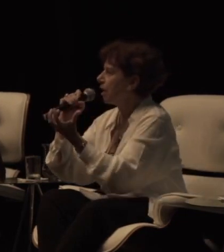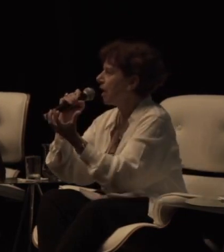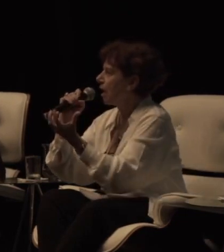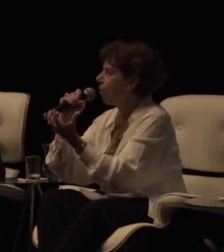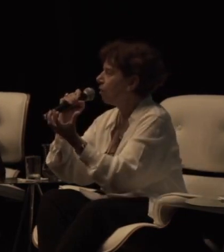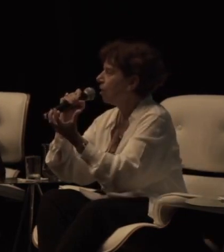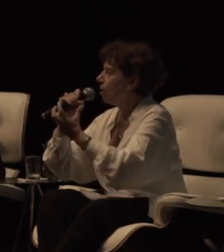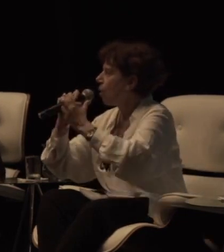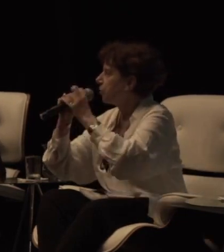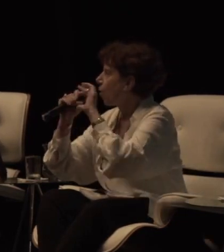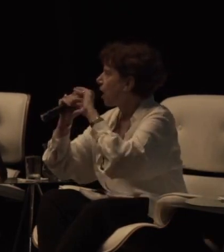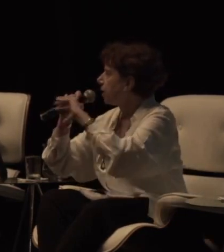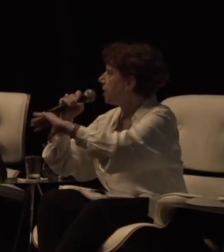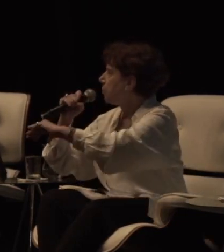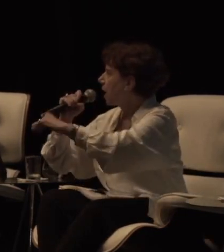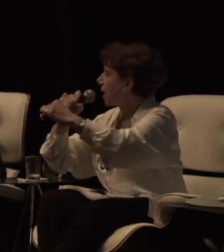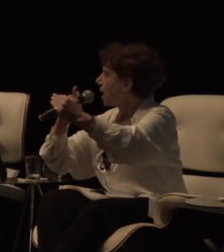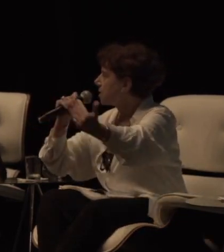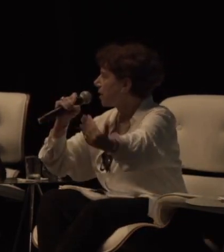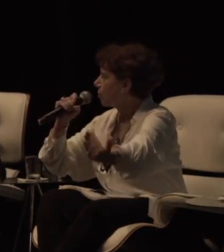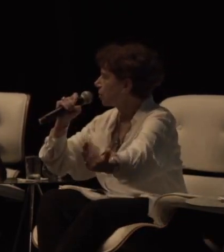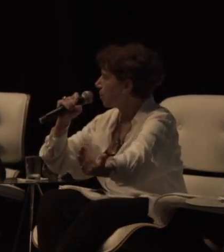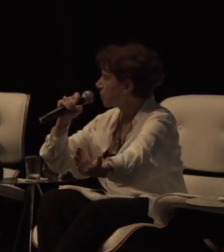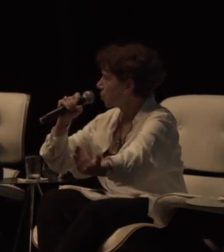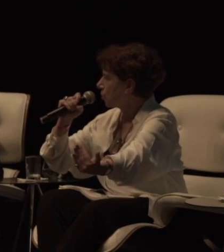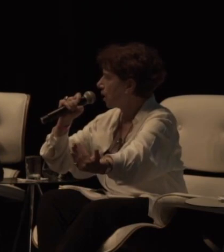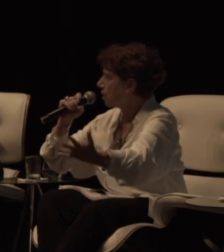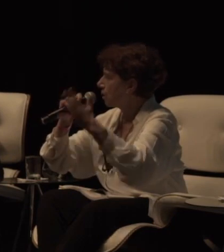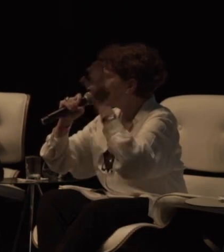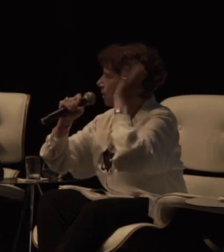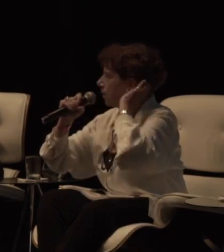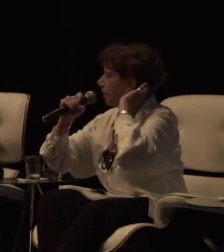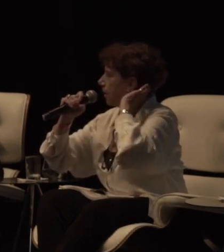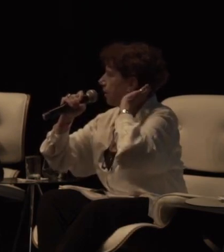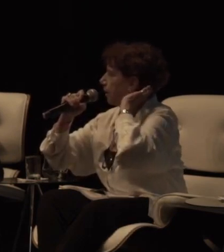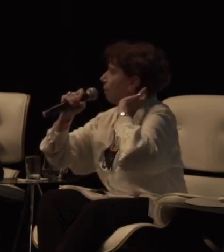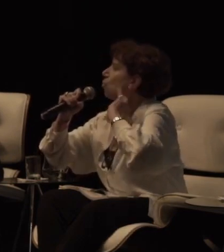origem grega. Quando alguém vai na casa de uma outra pessoa